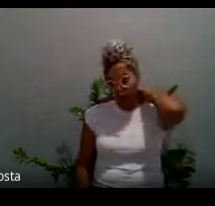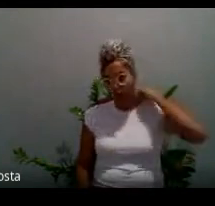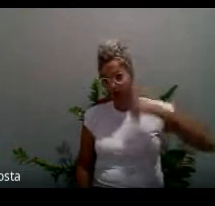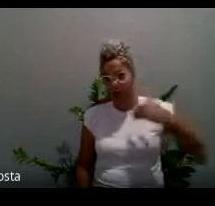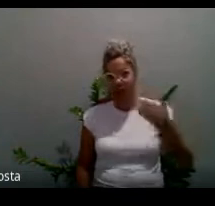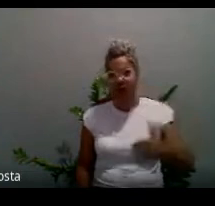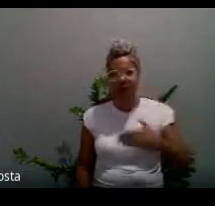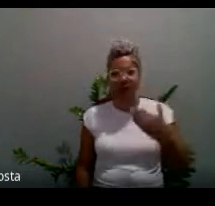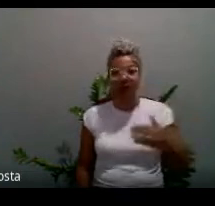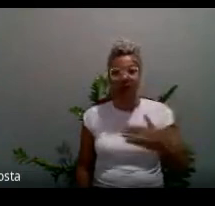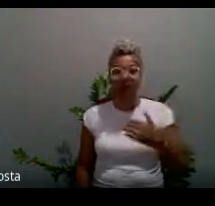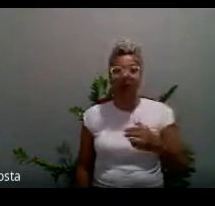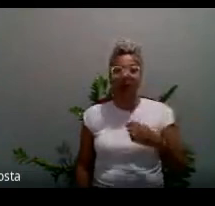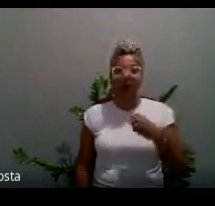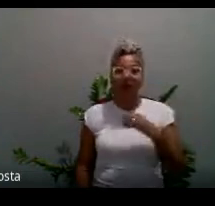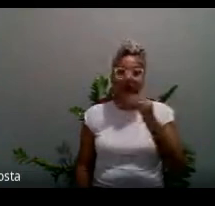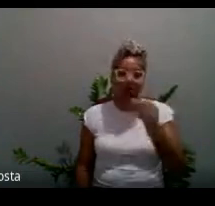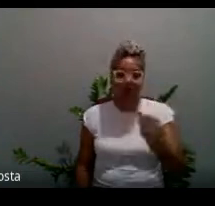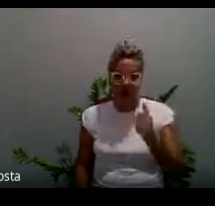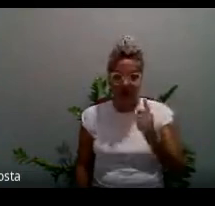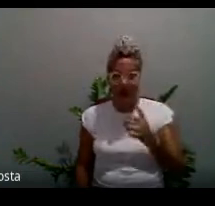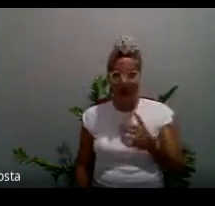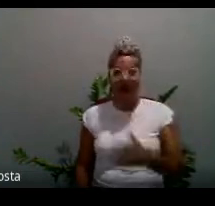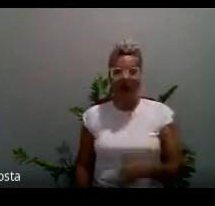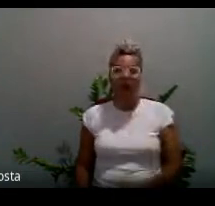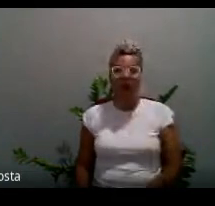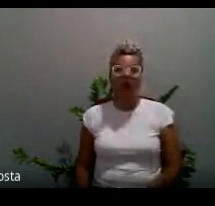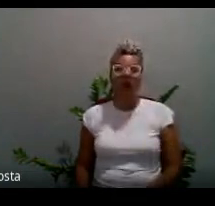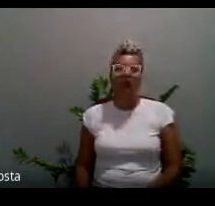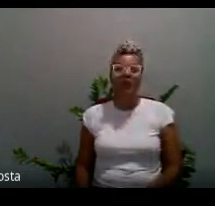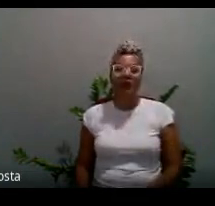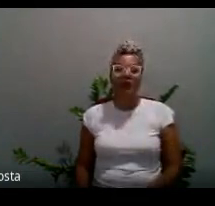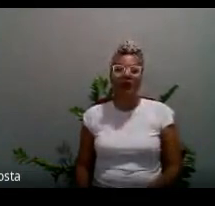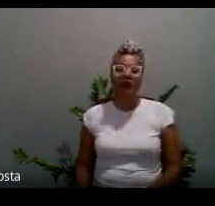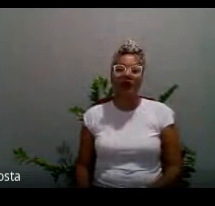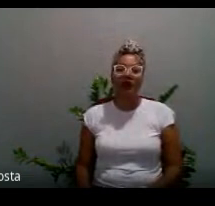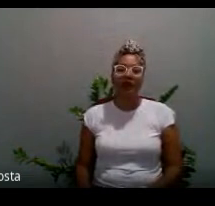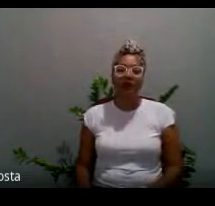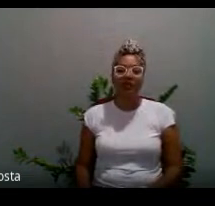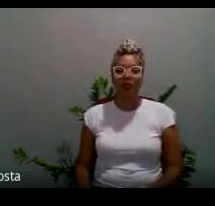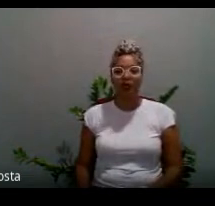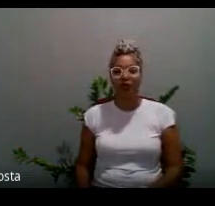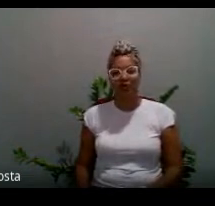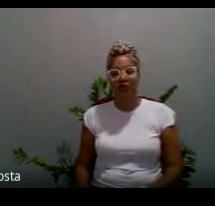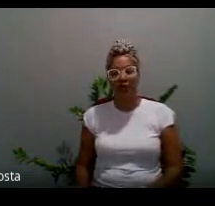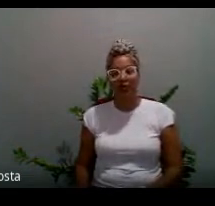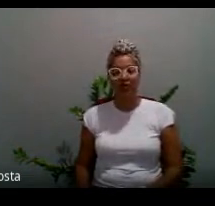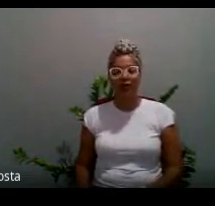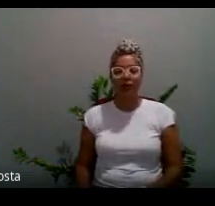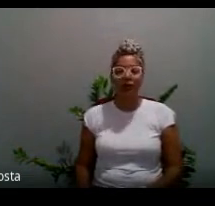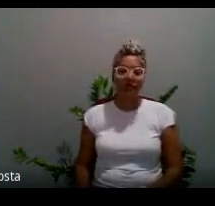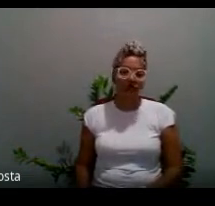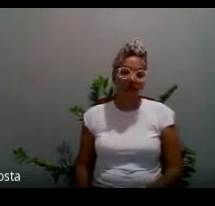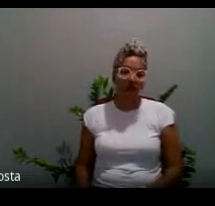sempre mais claros, né, mais claro possíveis. E aqui tem os exemplos de algumas das imagens que foram produzidas. Aqui